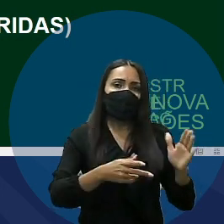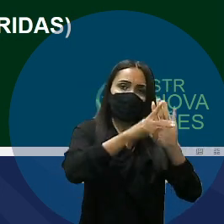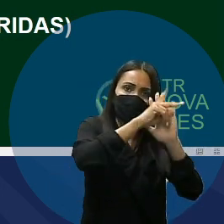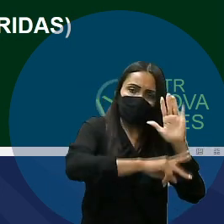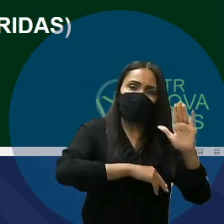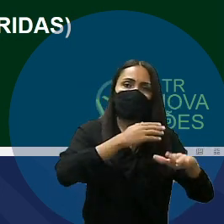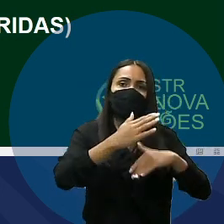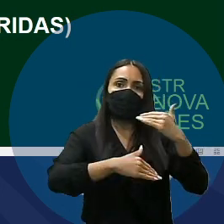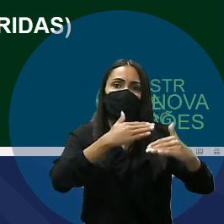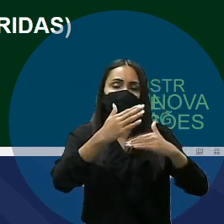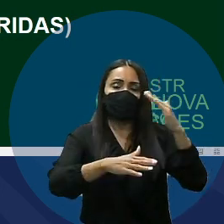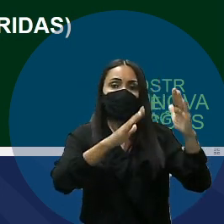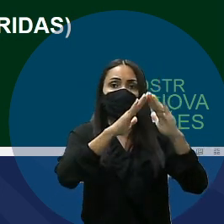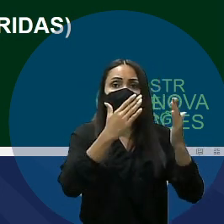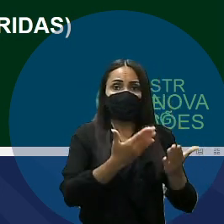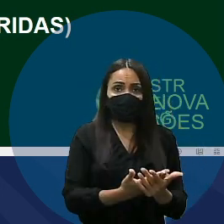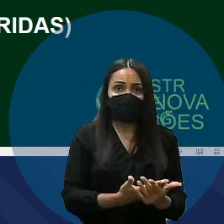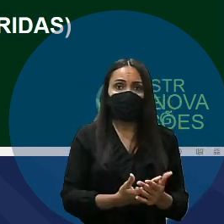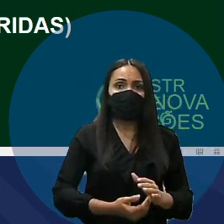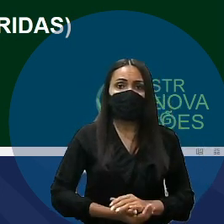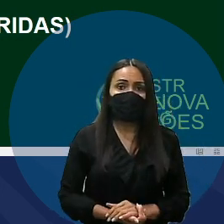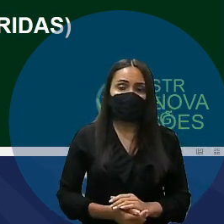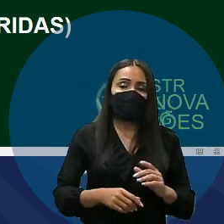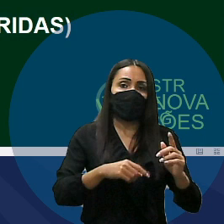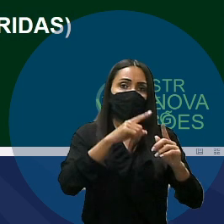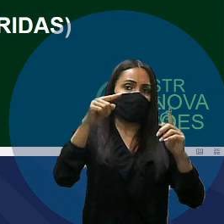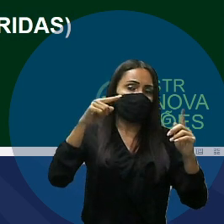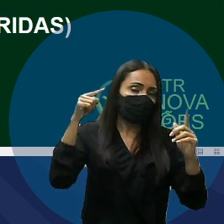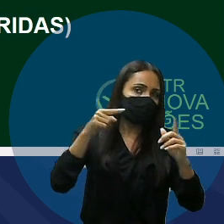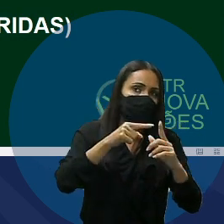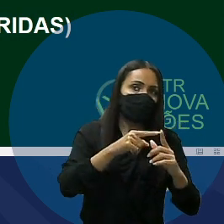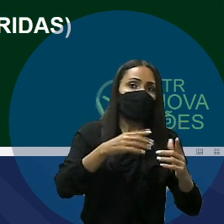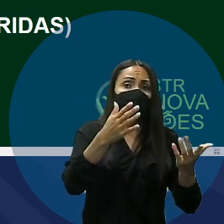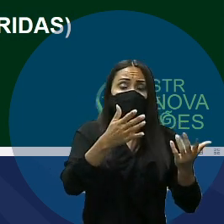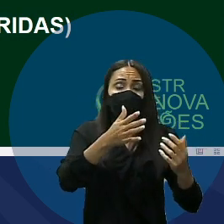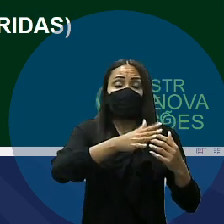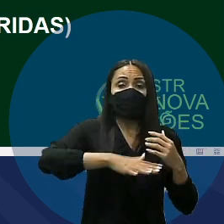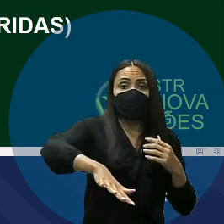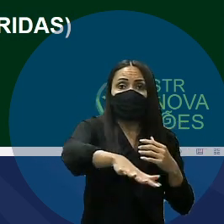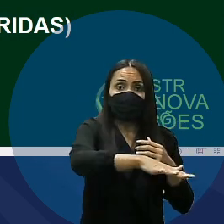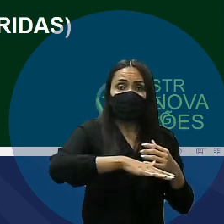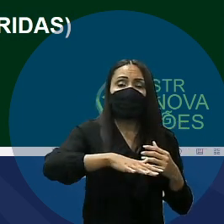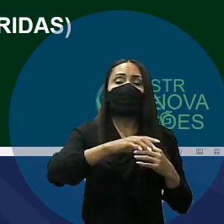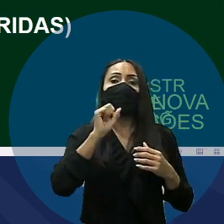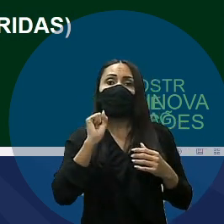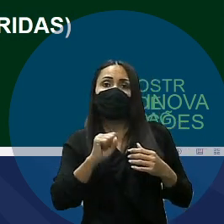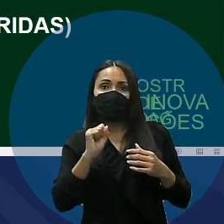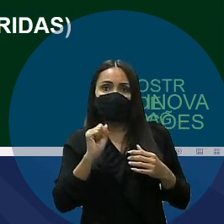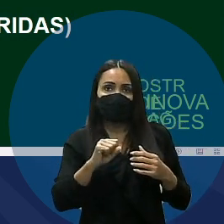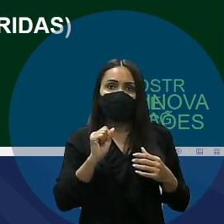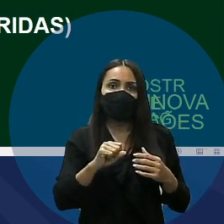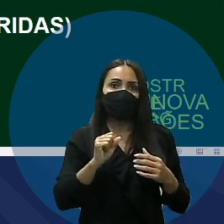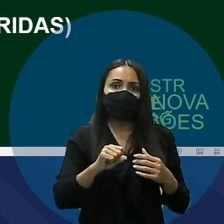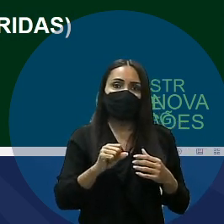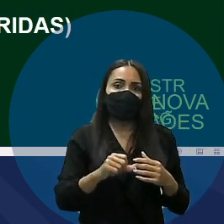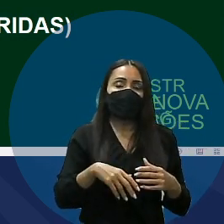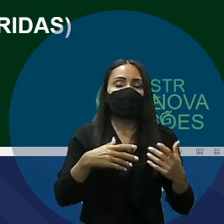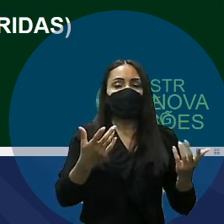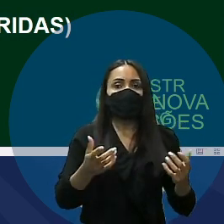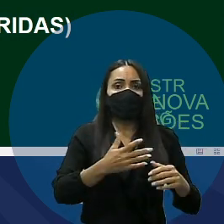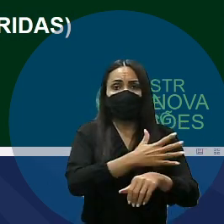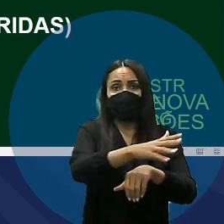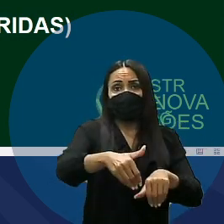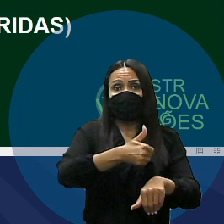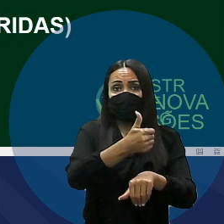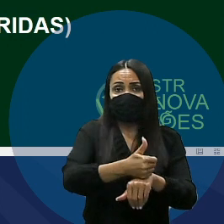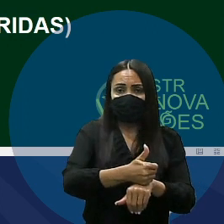é para a comunidade escolar. A escola é um espaço que é da população, tal qual uma praça pública, ela